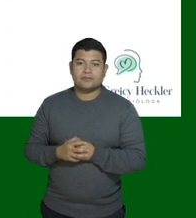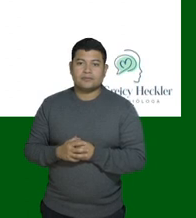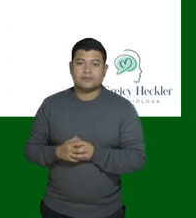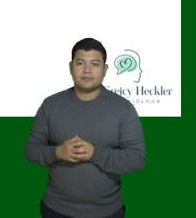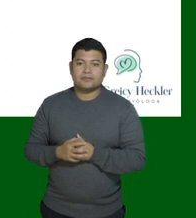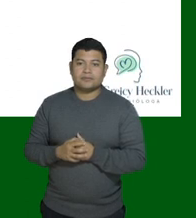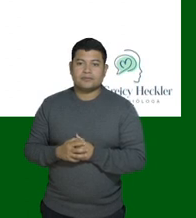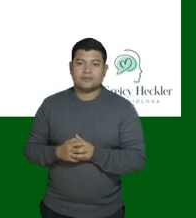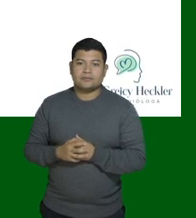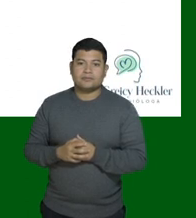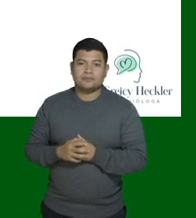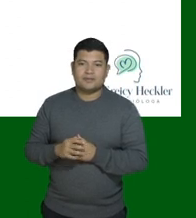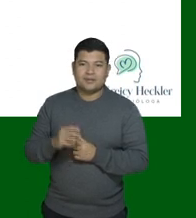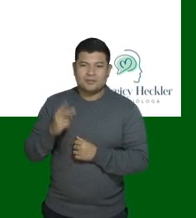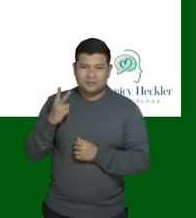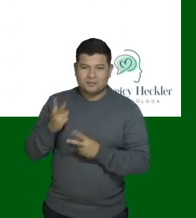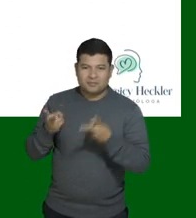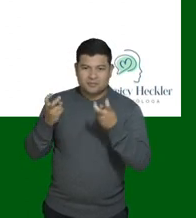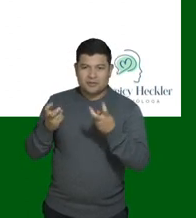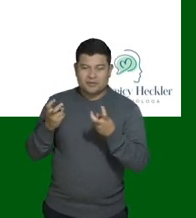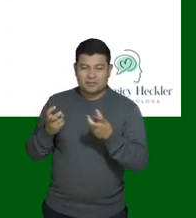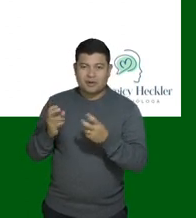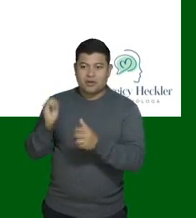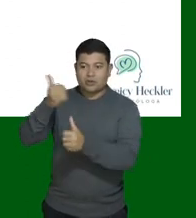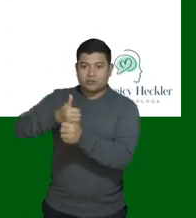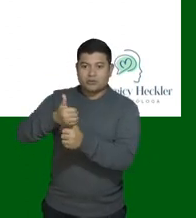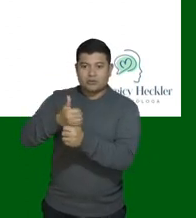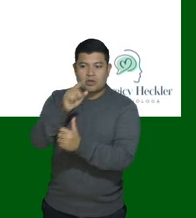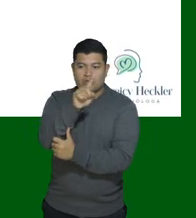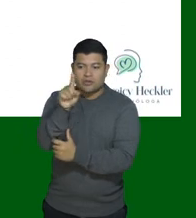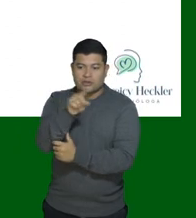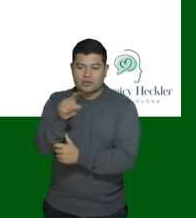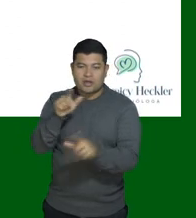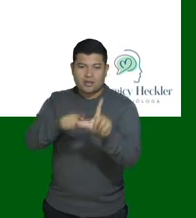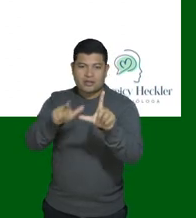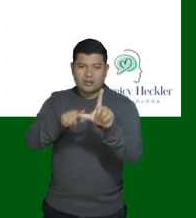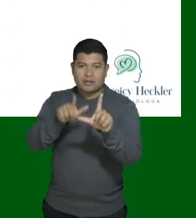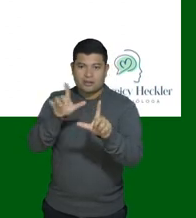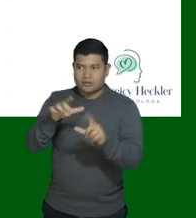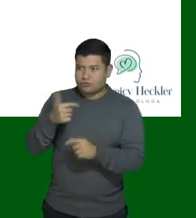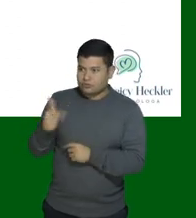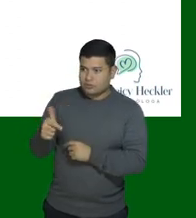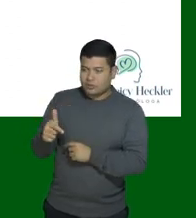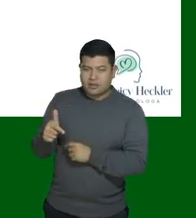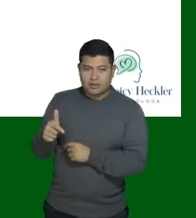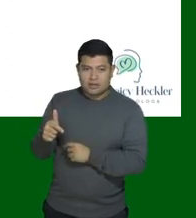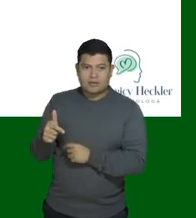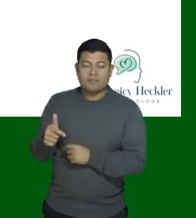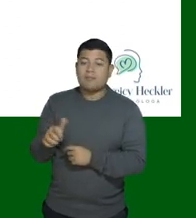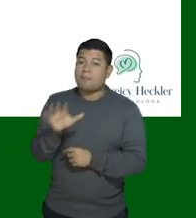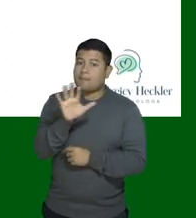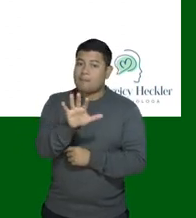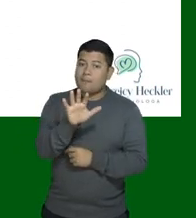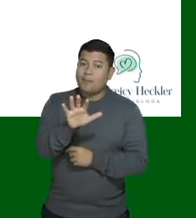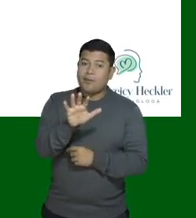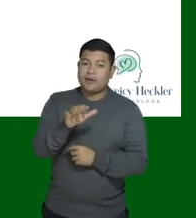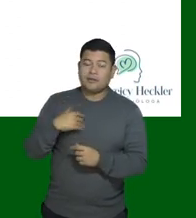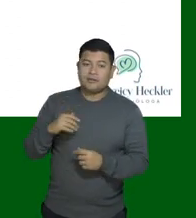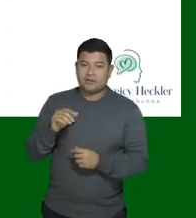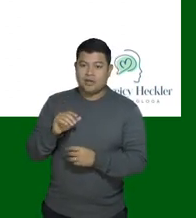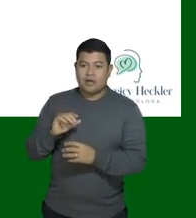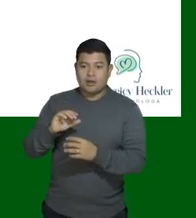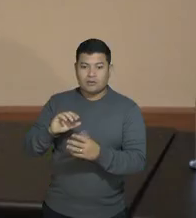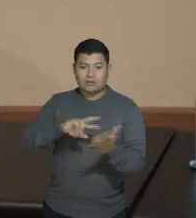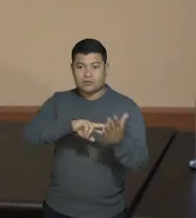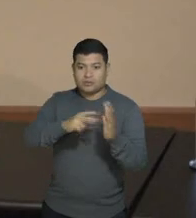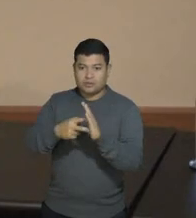A letra está lá? Não está. Mas a minha capacidade de decodificar e fazer o fechamento da